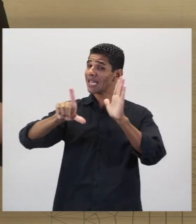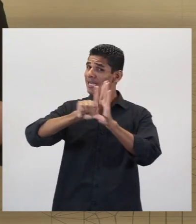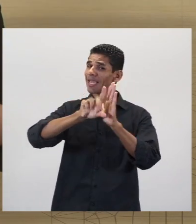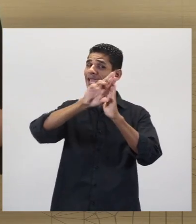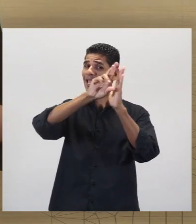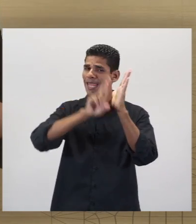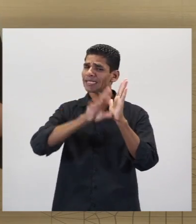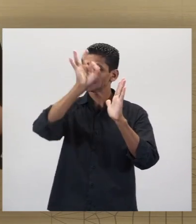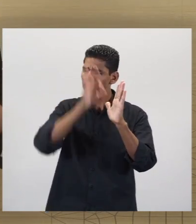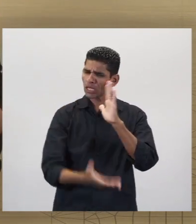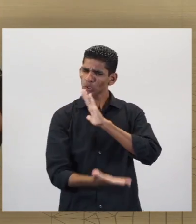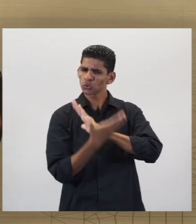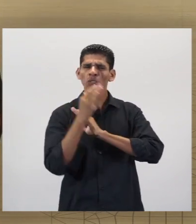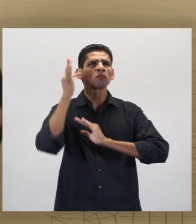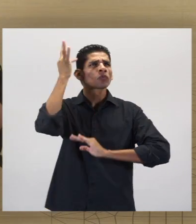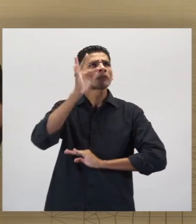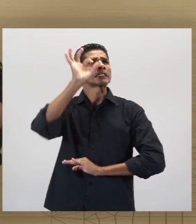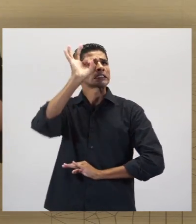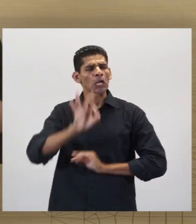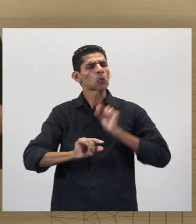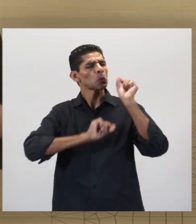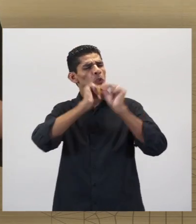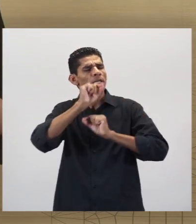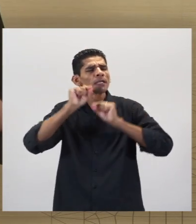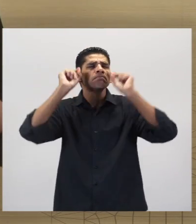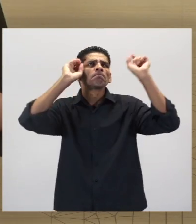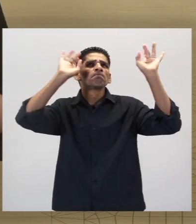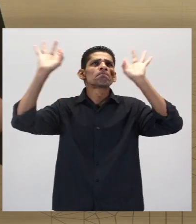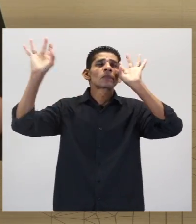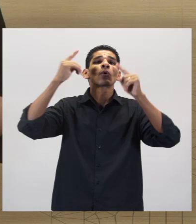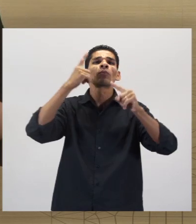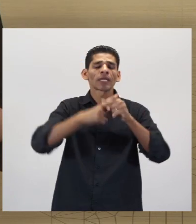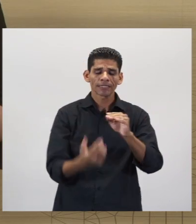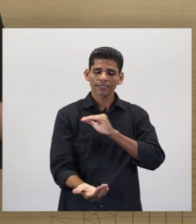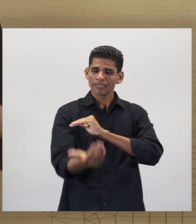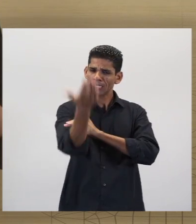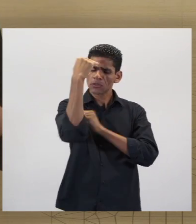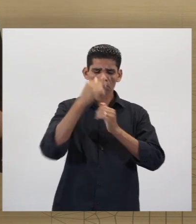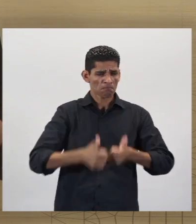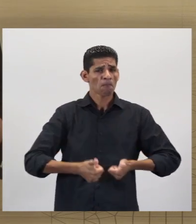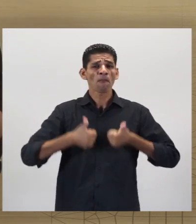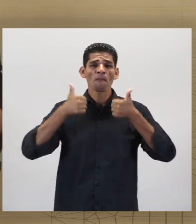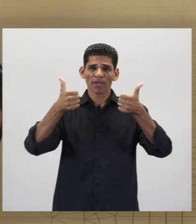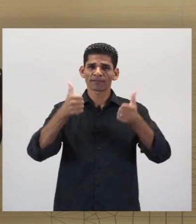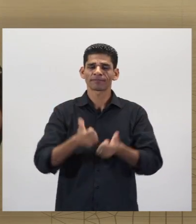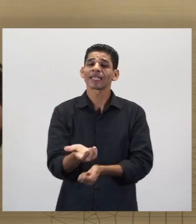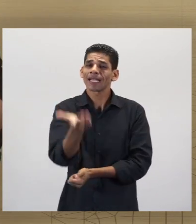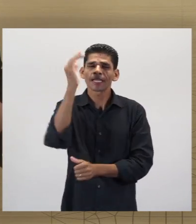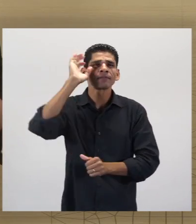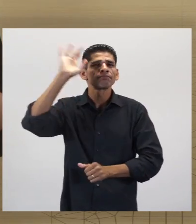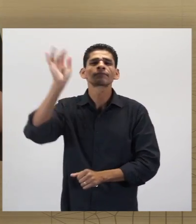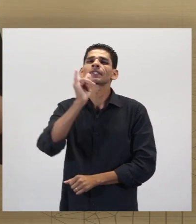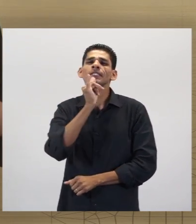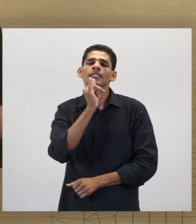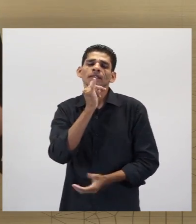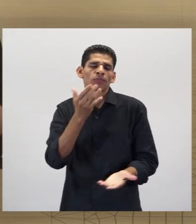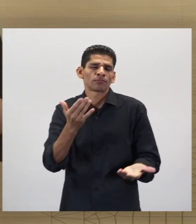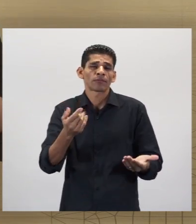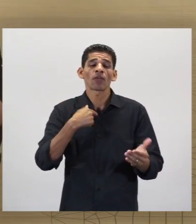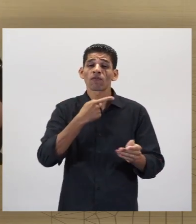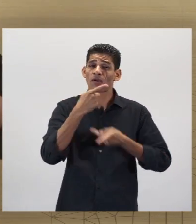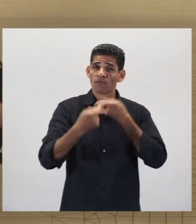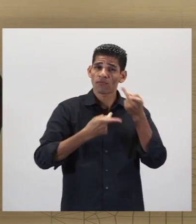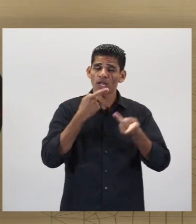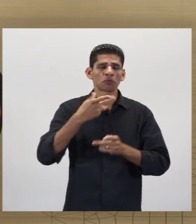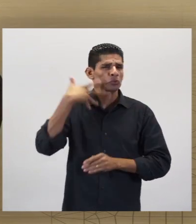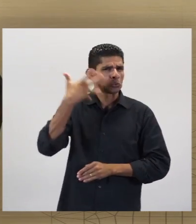filosofar, para que esse filosofar haja com qualidade dentro da nossa reflexão. Como, por exemplo, quando vamos fazer uma argumentação, ela não